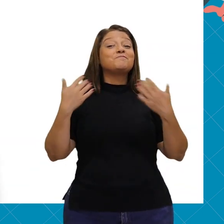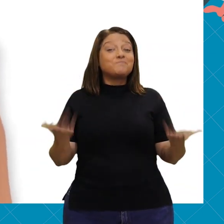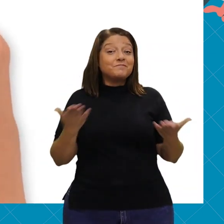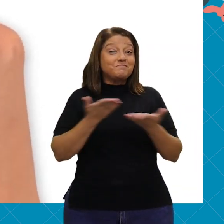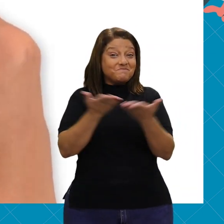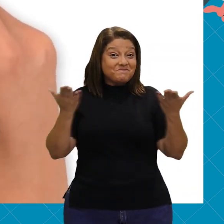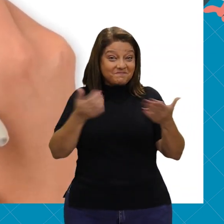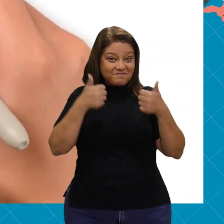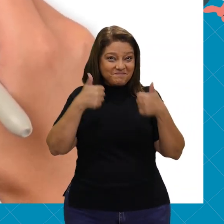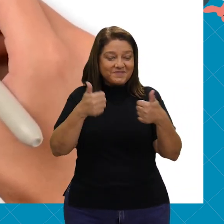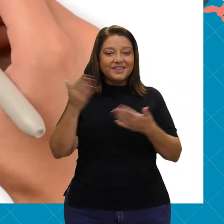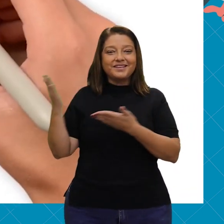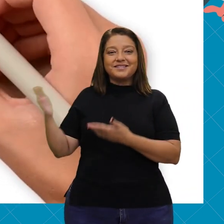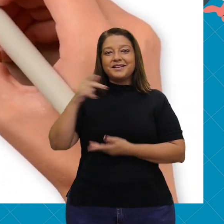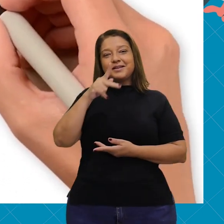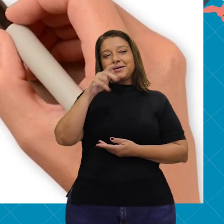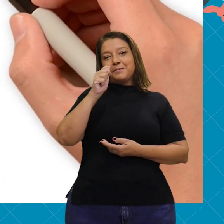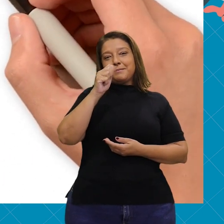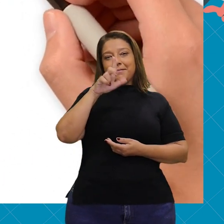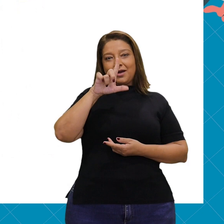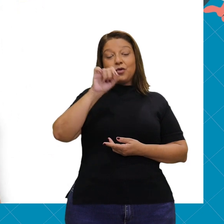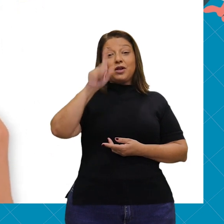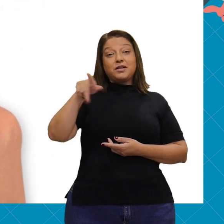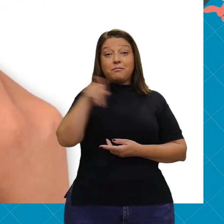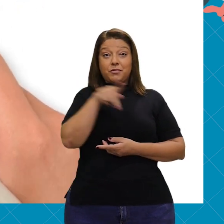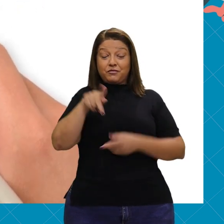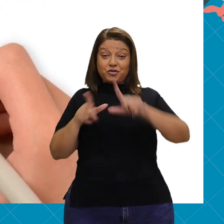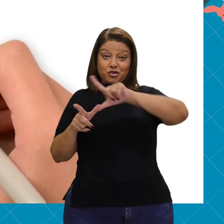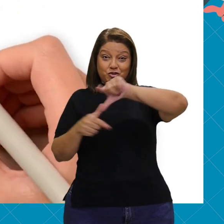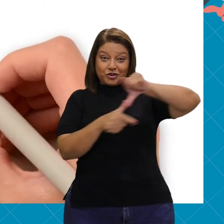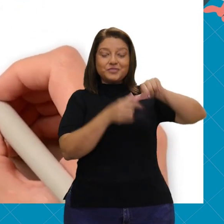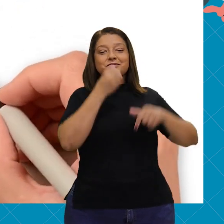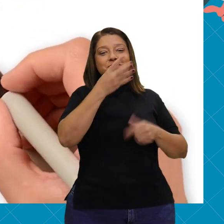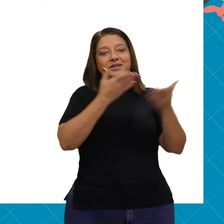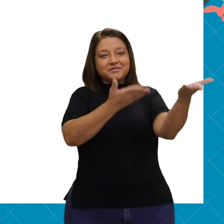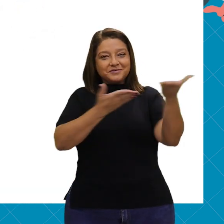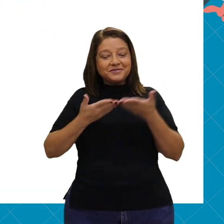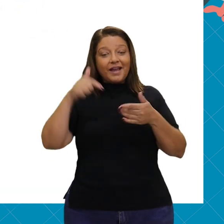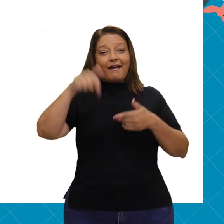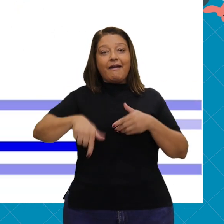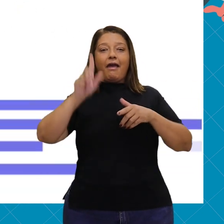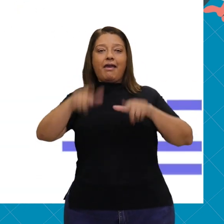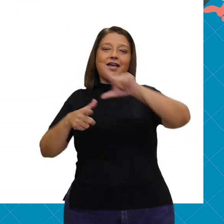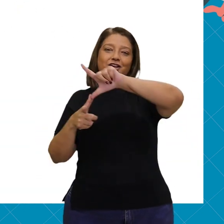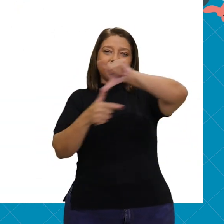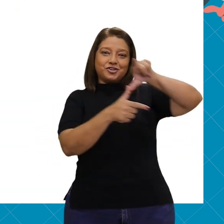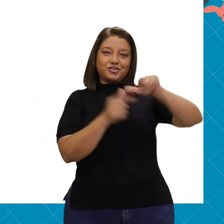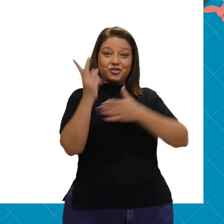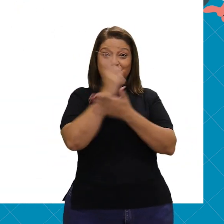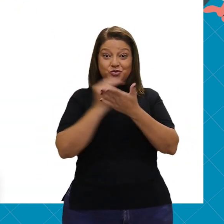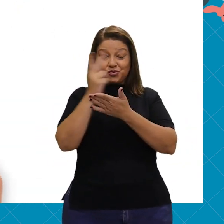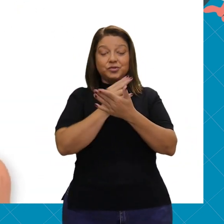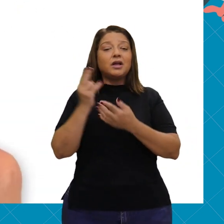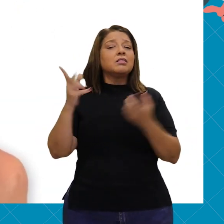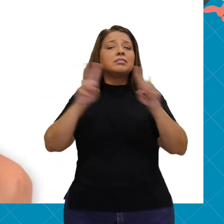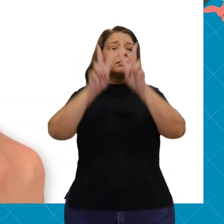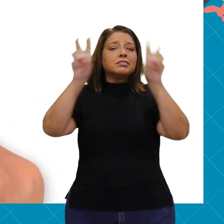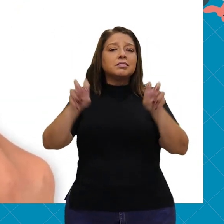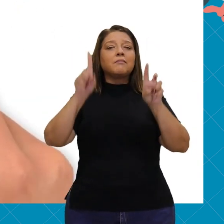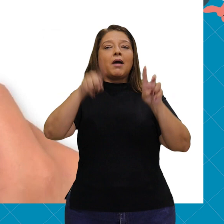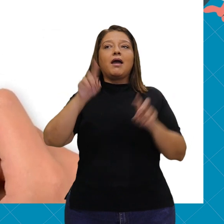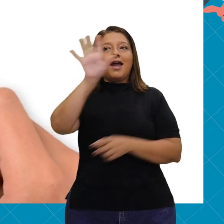E aí pessoal, beleza? Meu nome é Paulo, professor de Geografia e sejam todos muito bem-vindos aqui à Geo Ilustrada. Nosso tema de